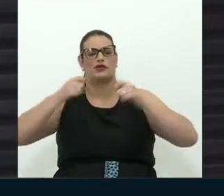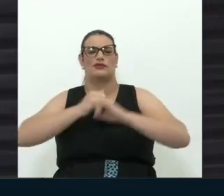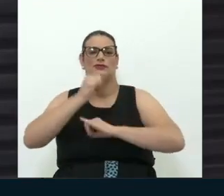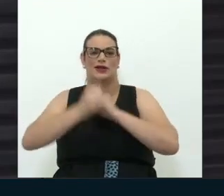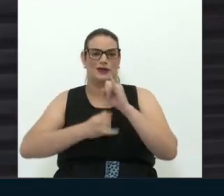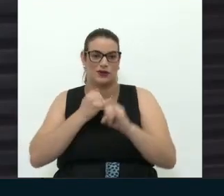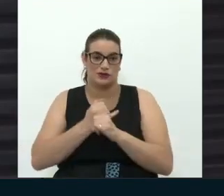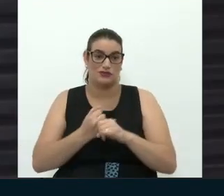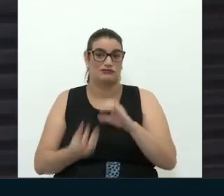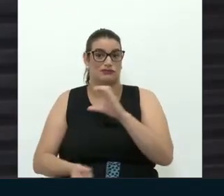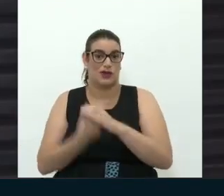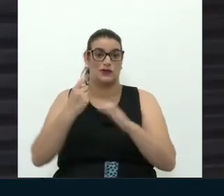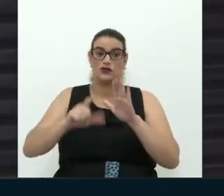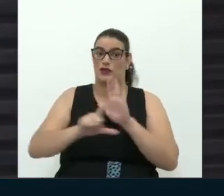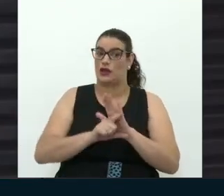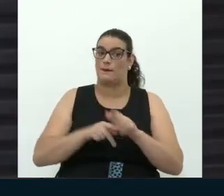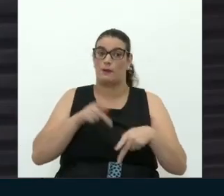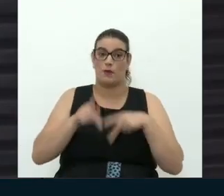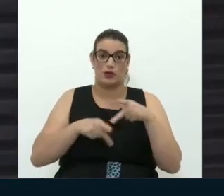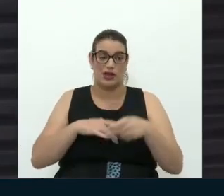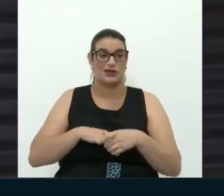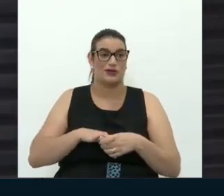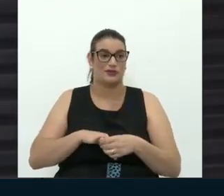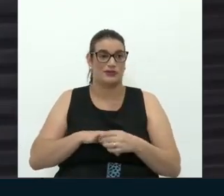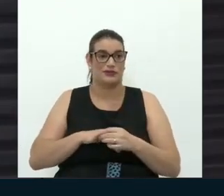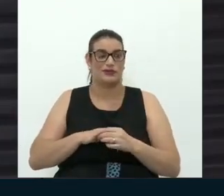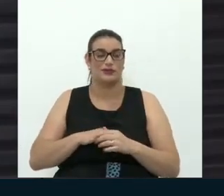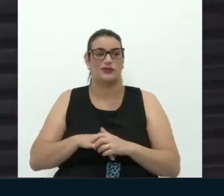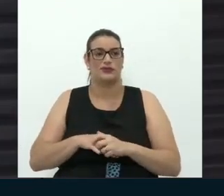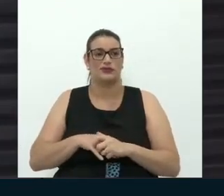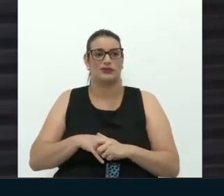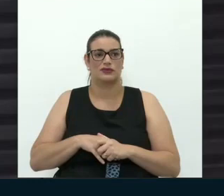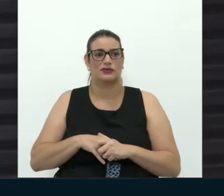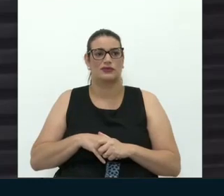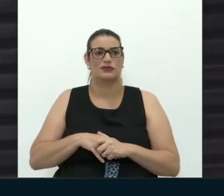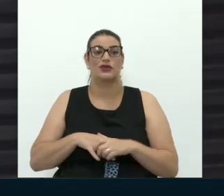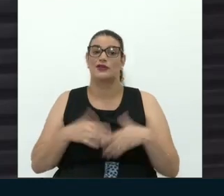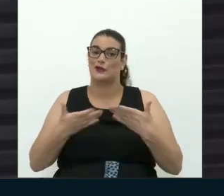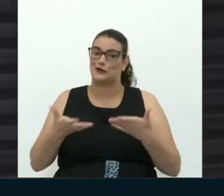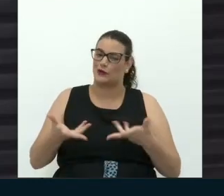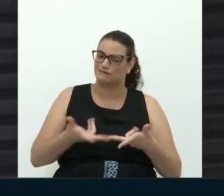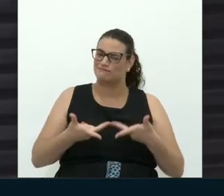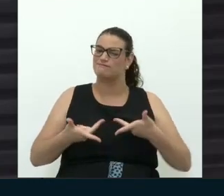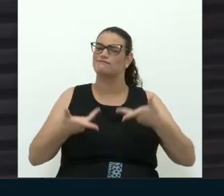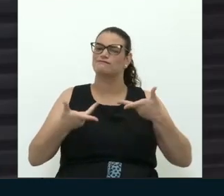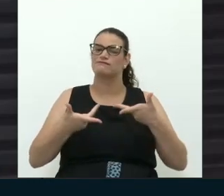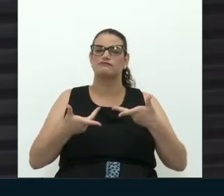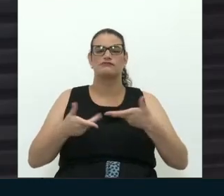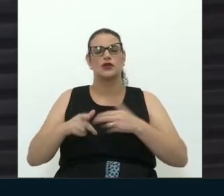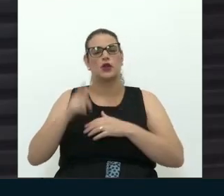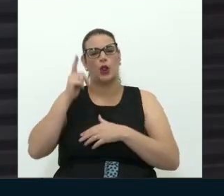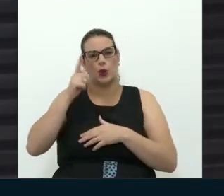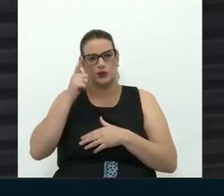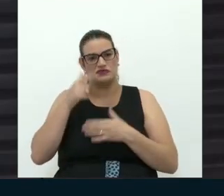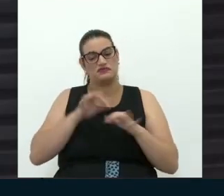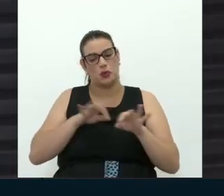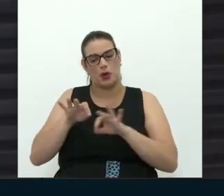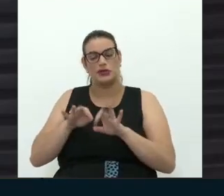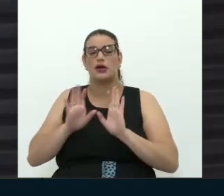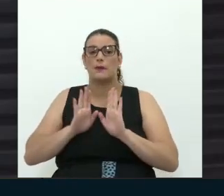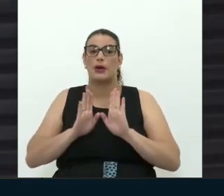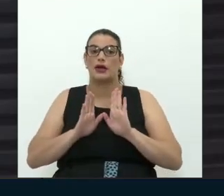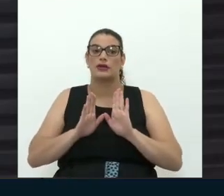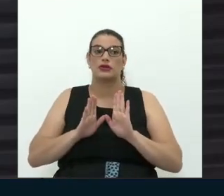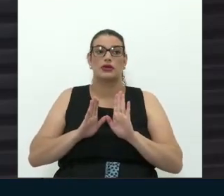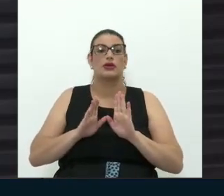projetos de lei Popular que daí já é uma coisa mais sofisticada talvez aí já exije um pouco mais de logística por assim dizer mas por